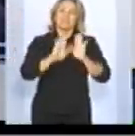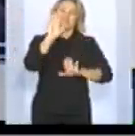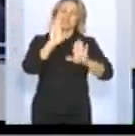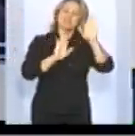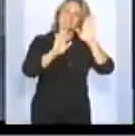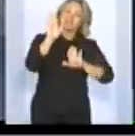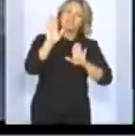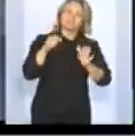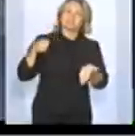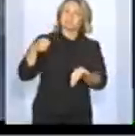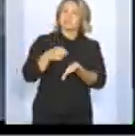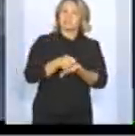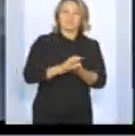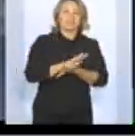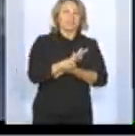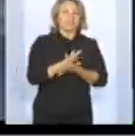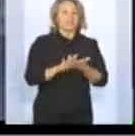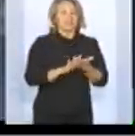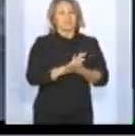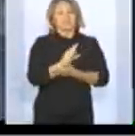ter pago a outorga,